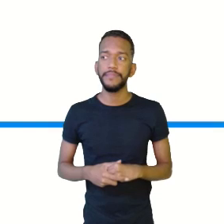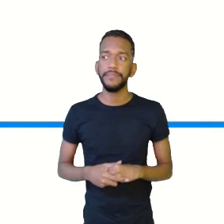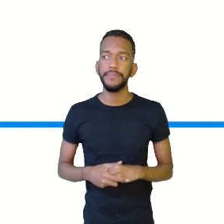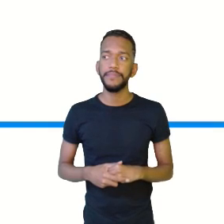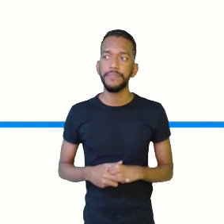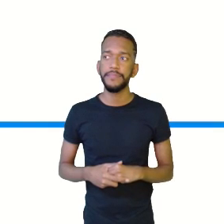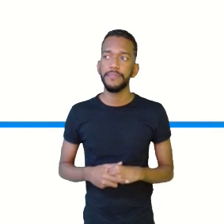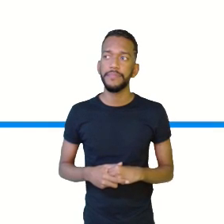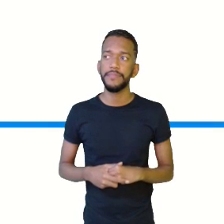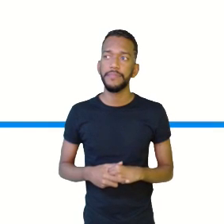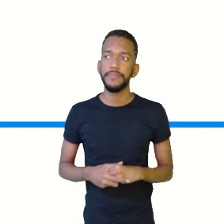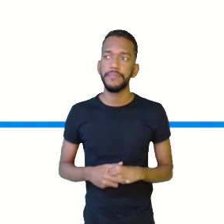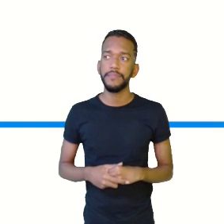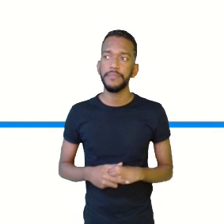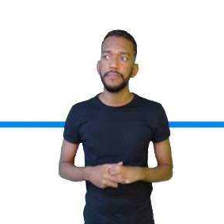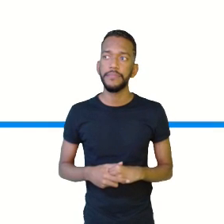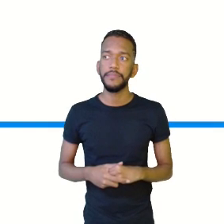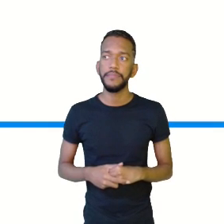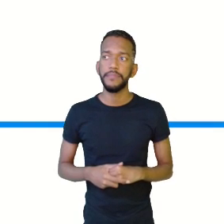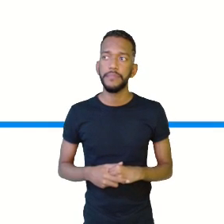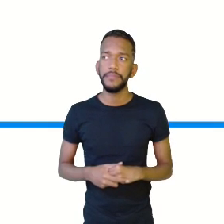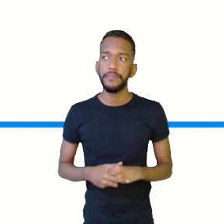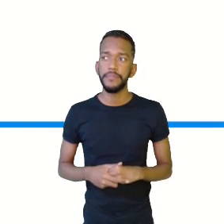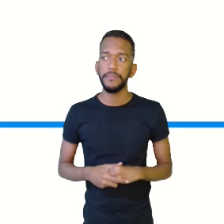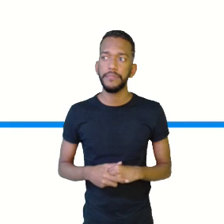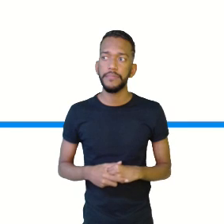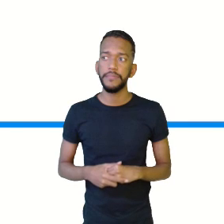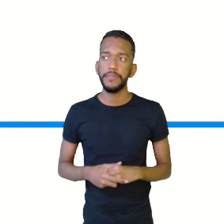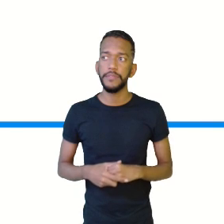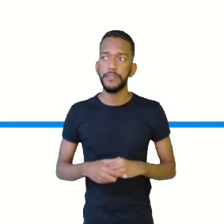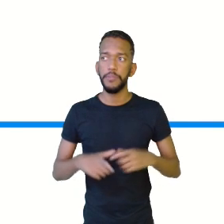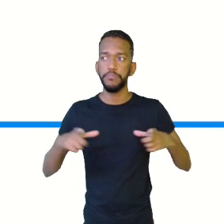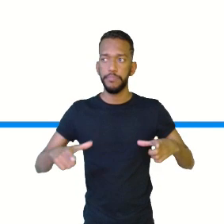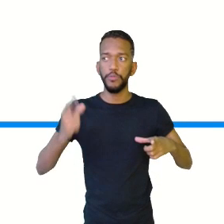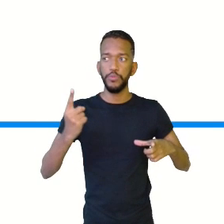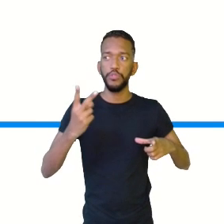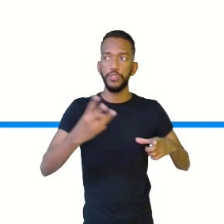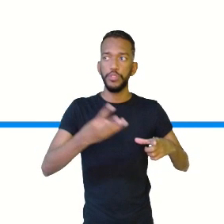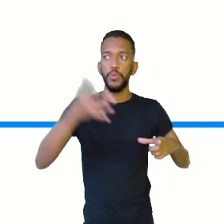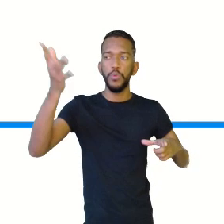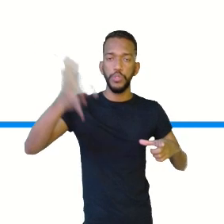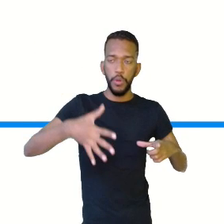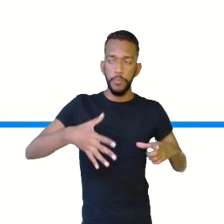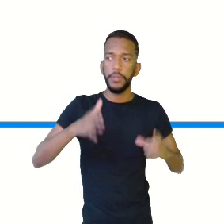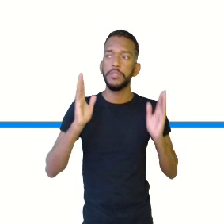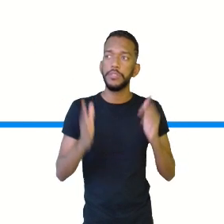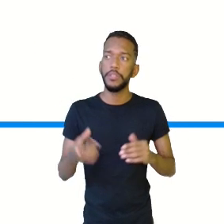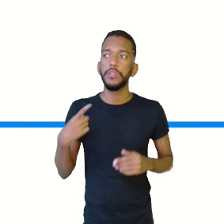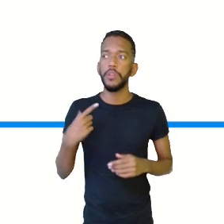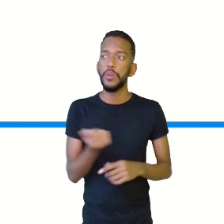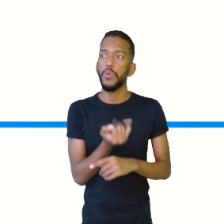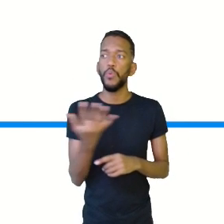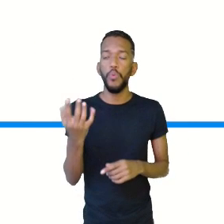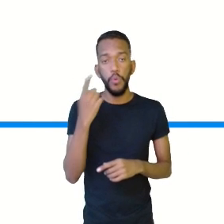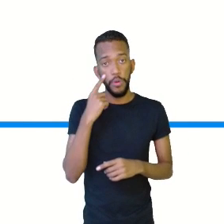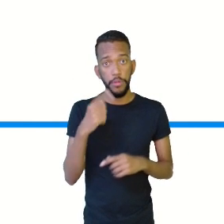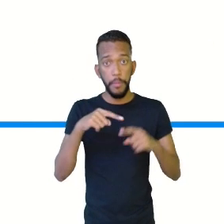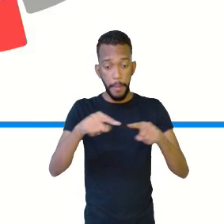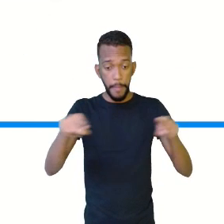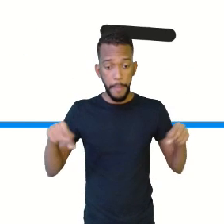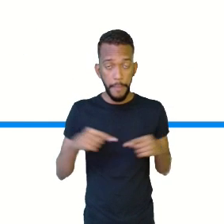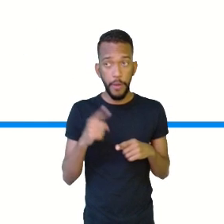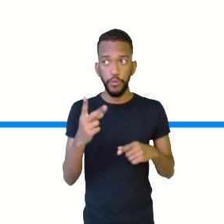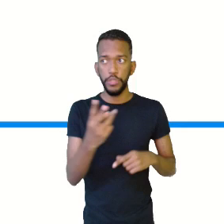Ela comeu as 4 sobraram, né? Enquanto as partes foi dividida, vocês estão vendo em